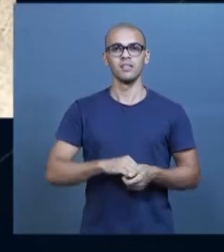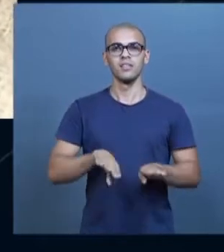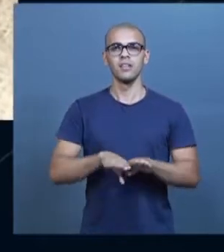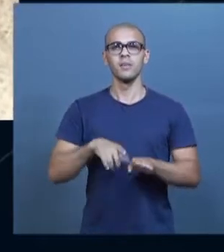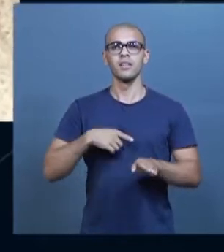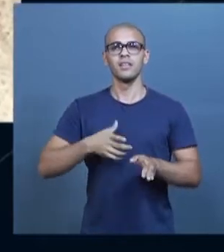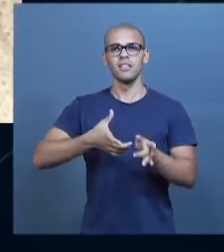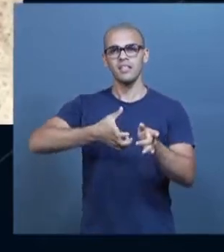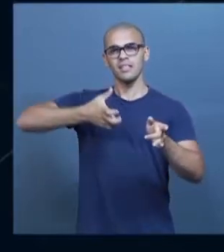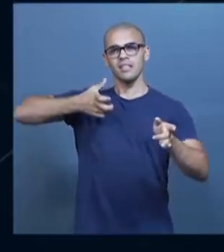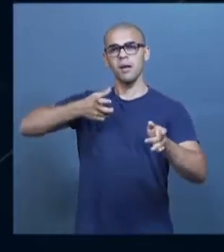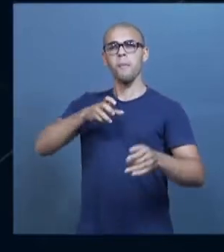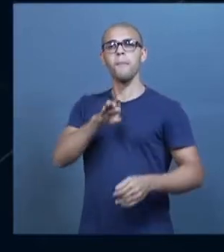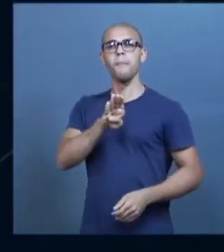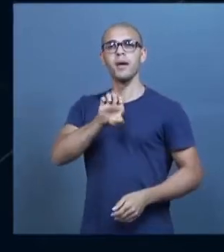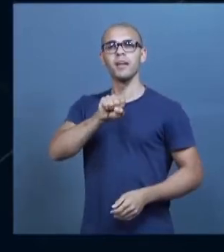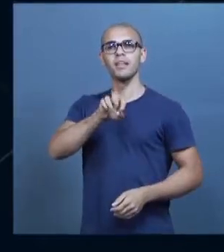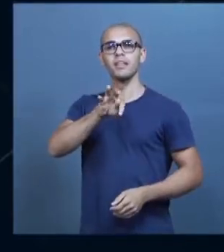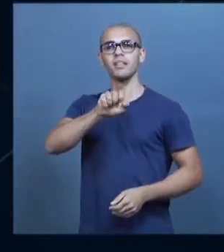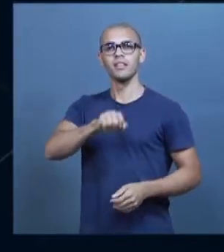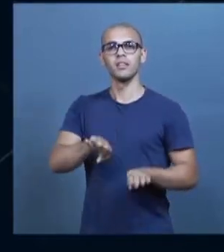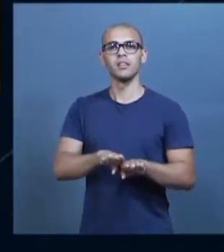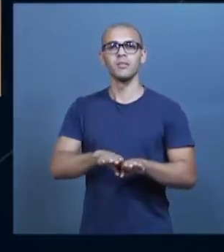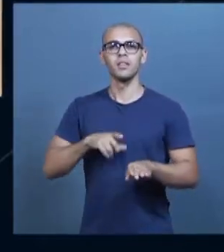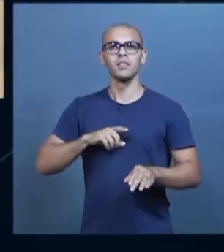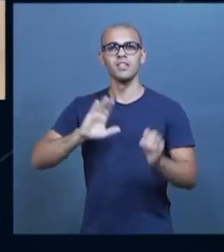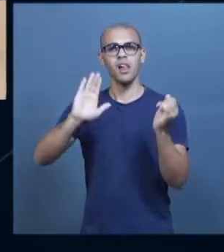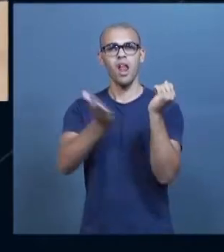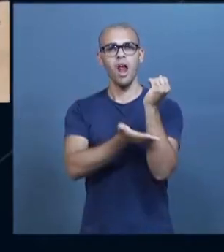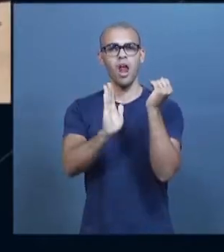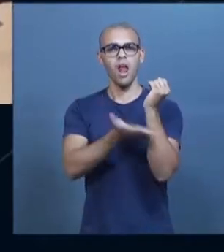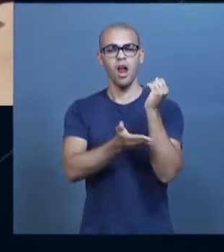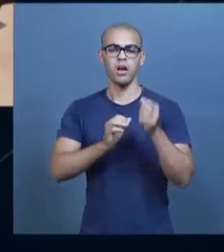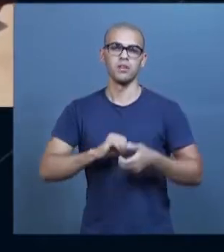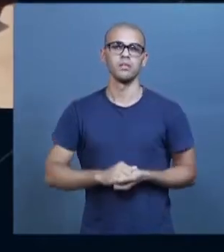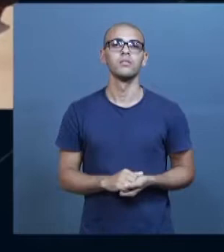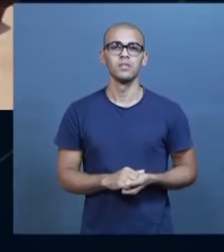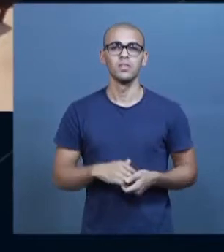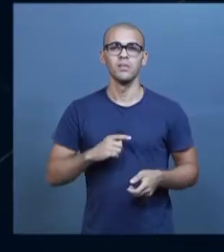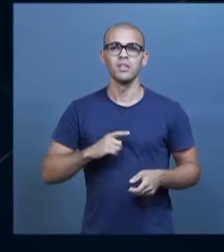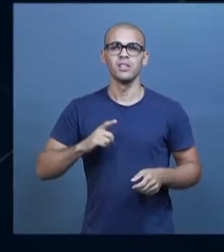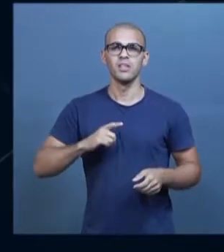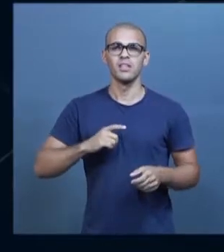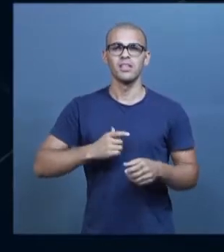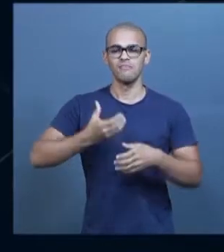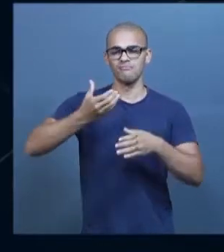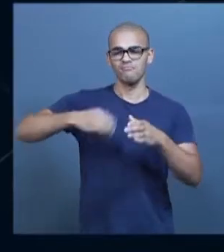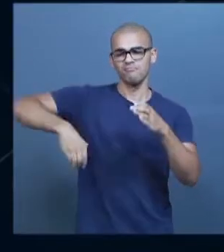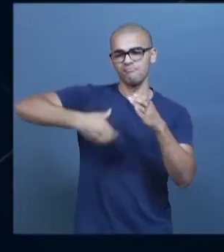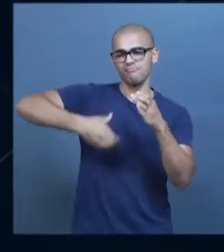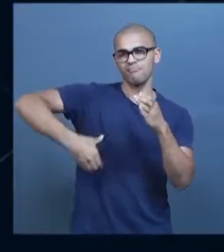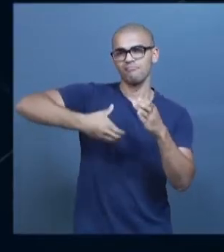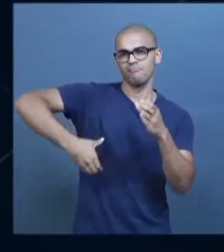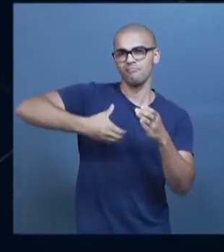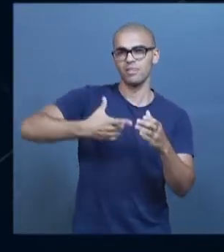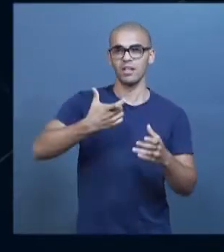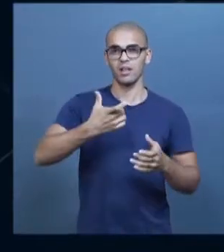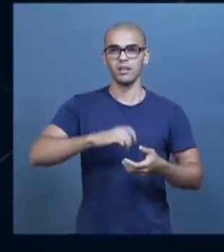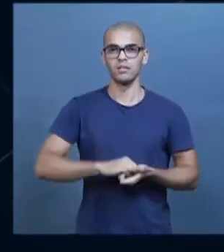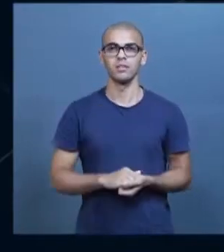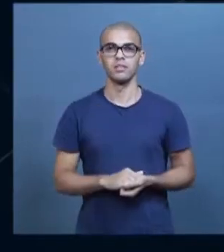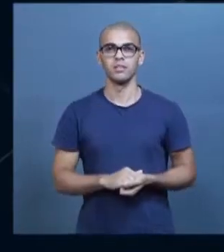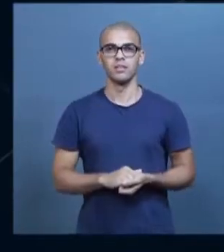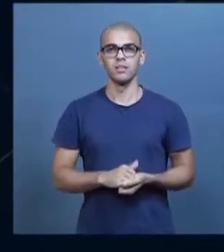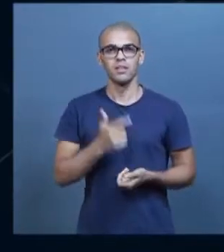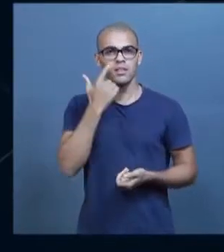de arma de arco e flecha, e um machadinho, além de equipamentos para recarregar as armas. A polícia ainda encontrou garrafas que